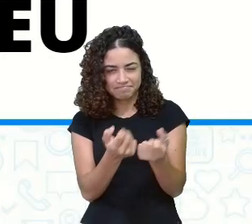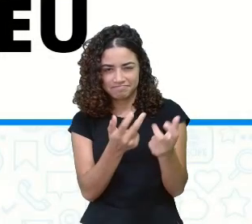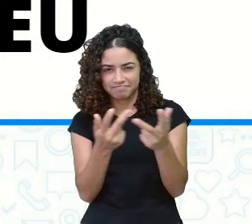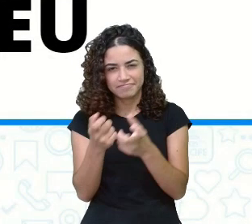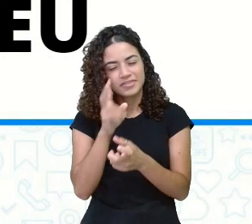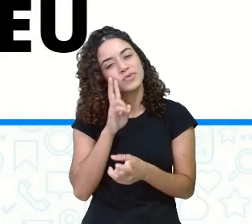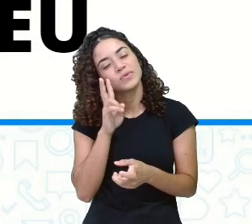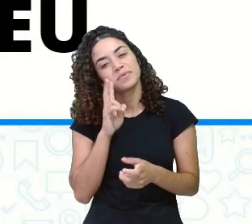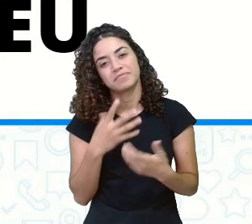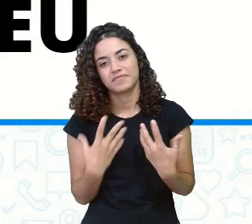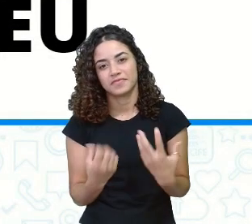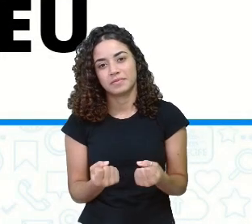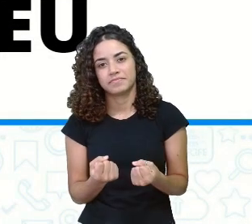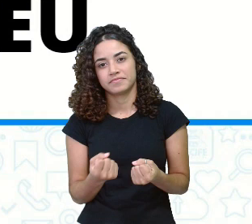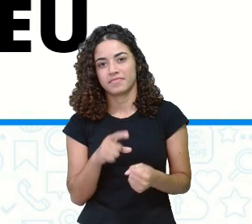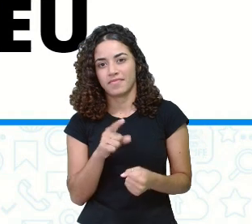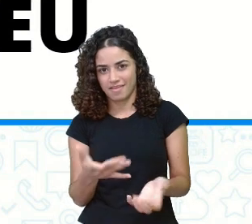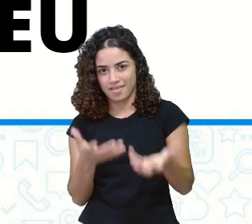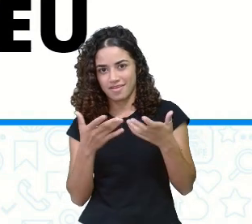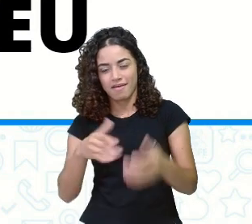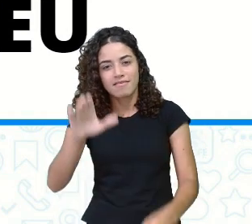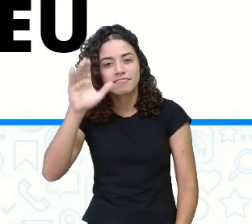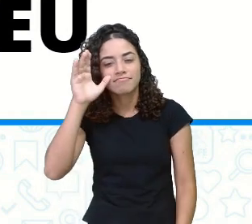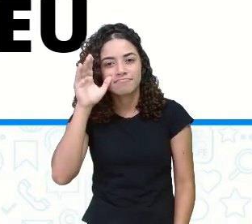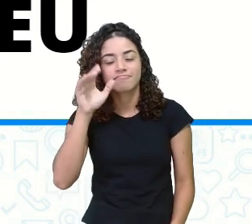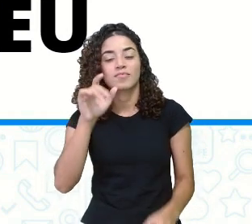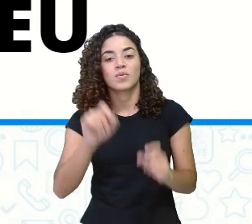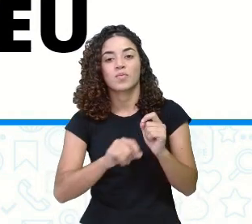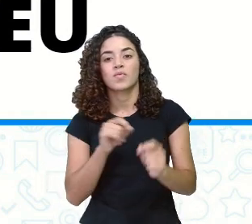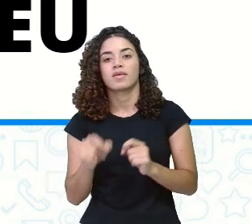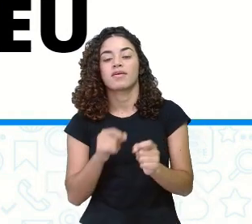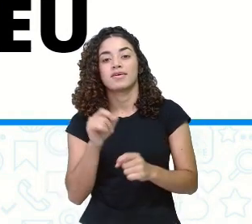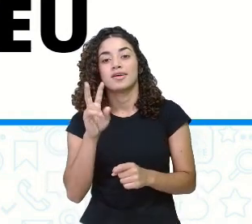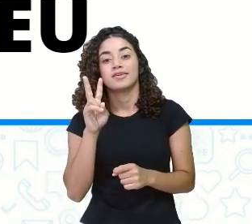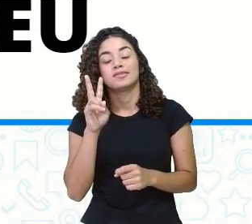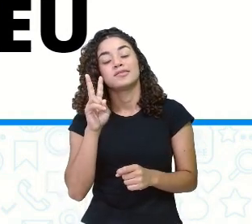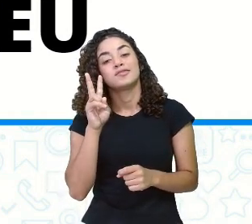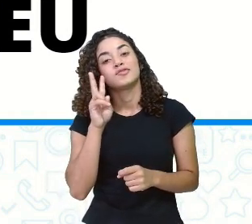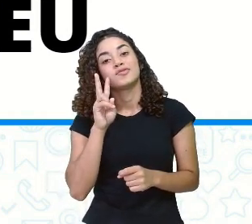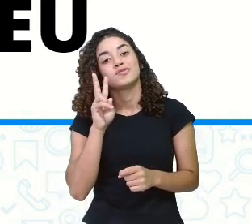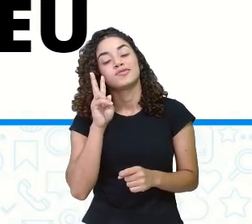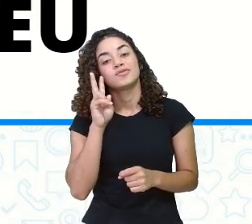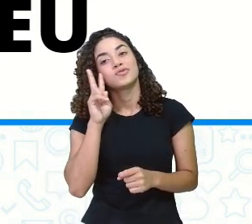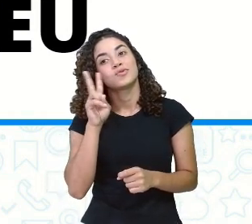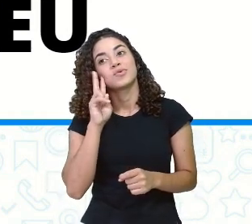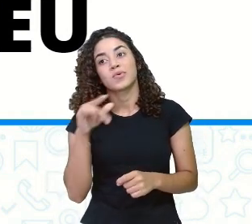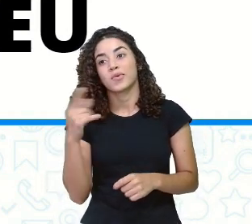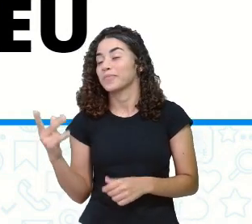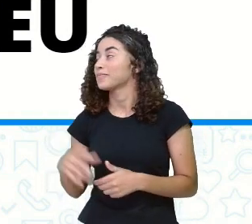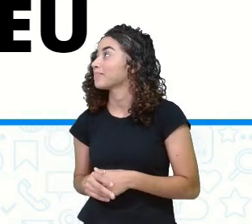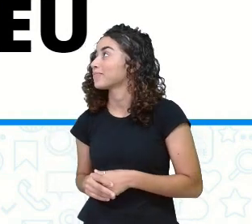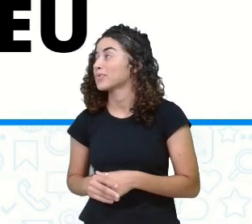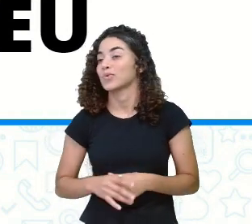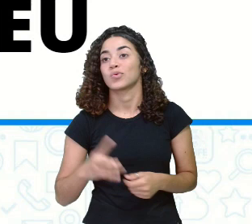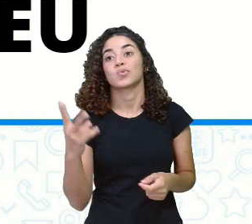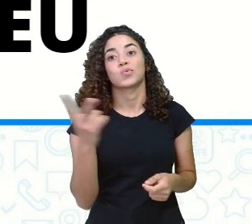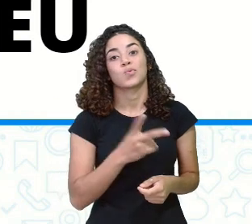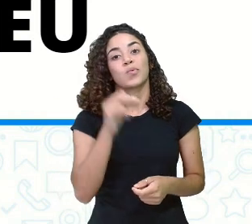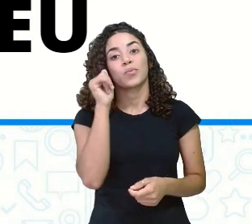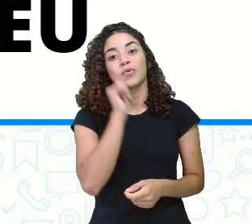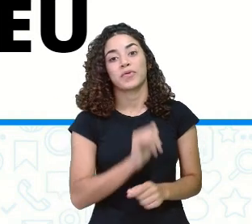legal? Quem aí quer ouvir essa história? Olha só, As Duas Mulheres e o